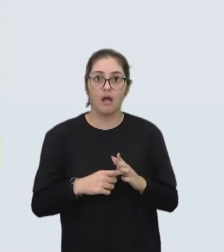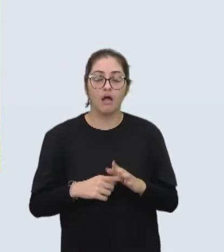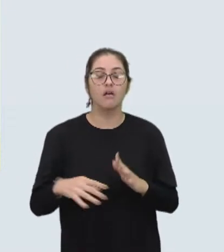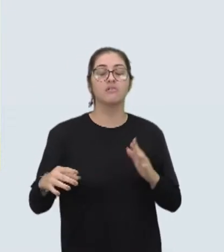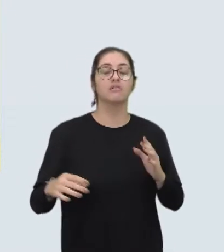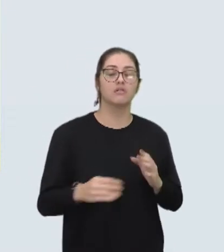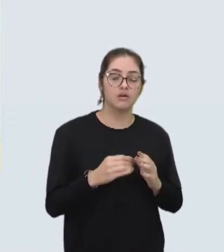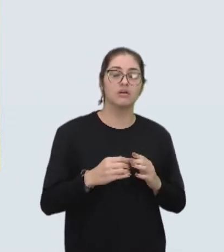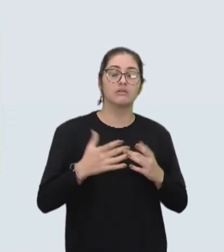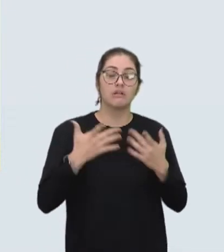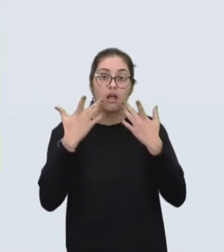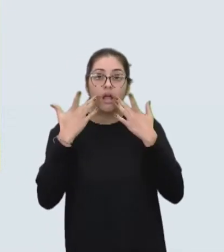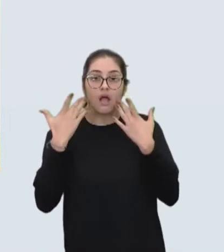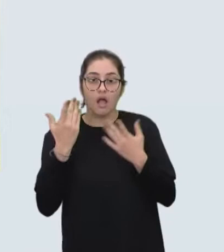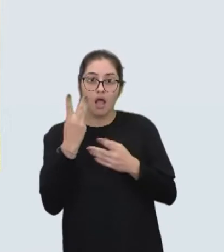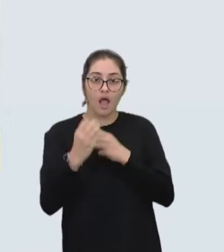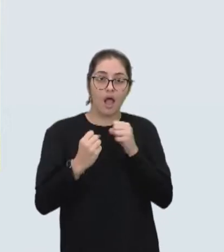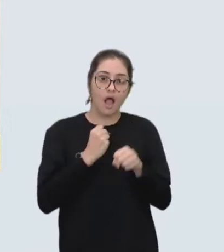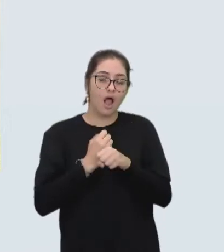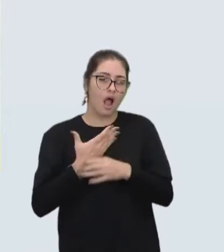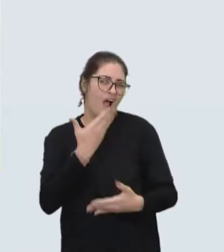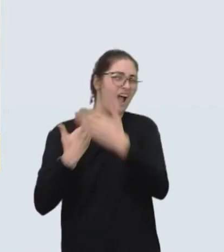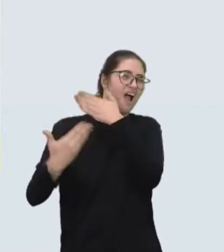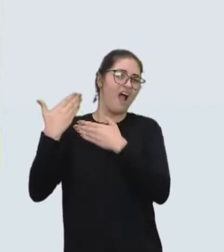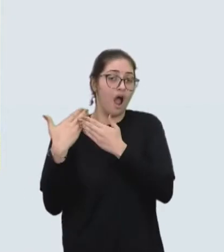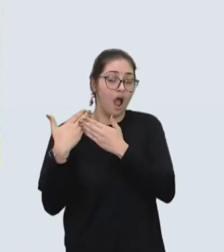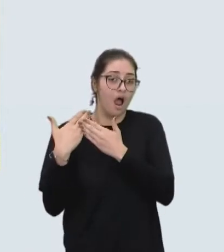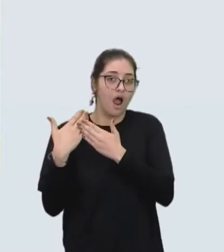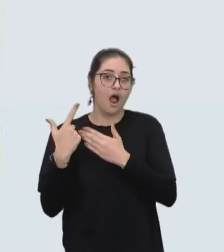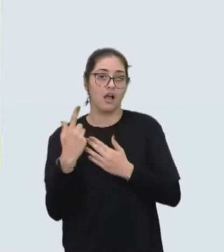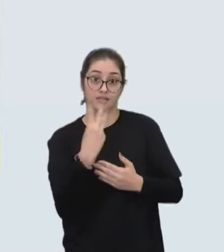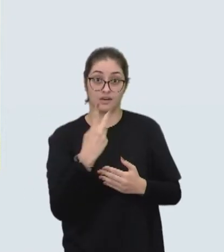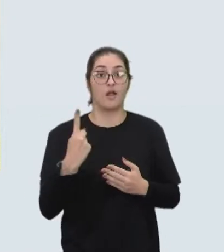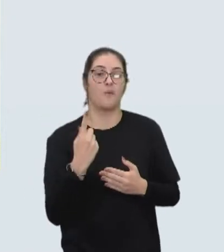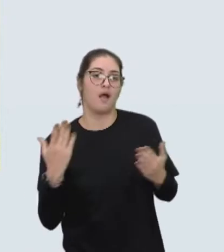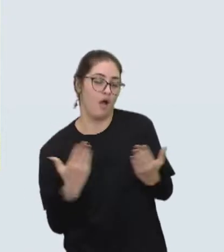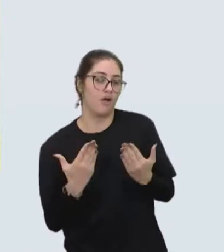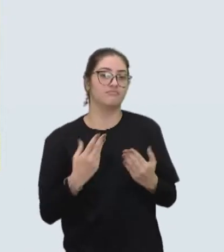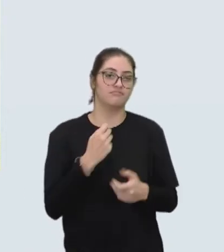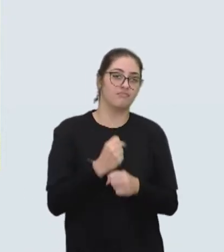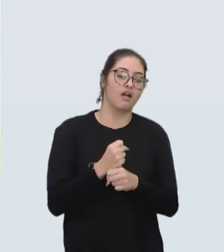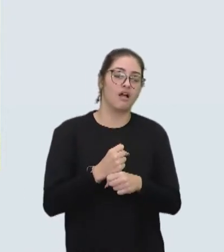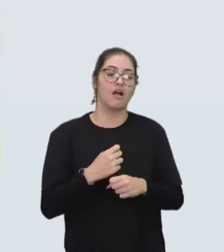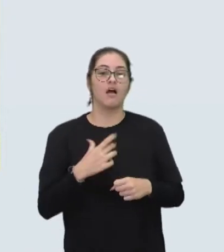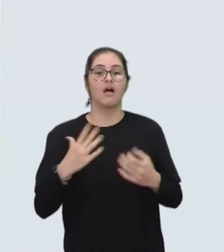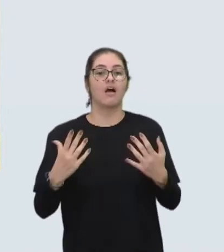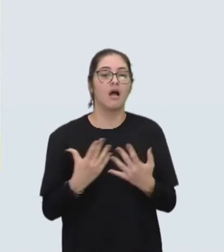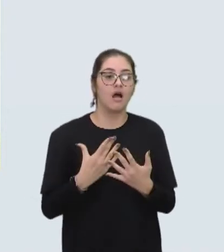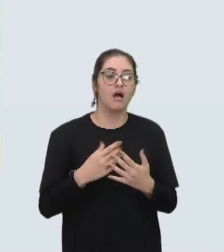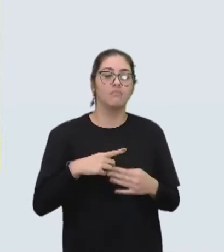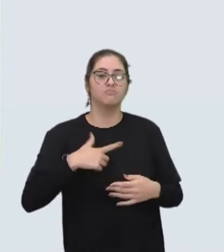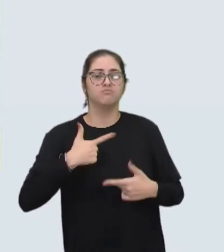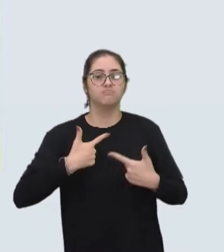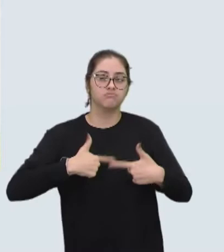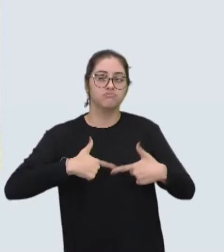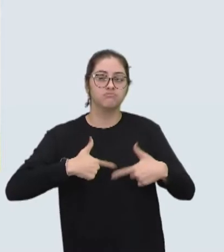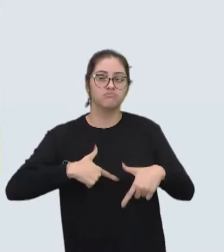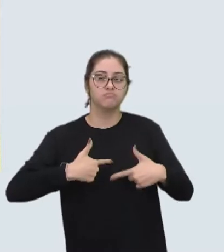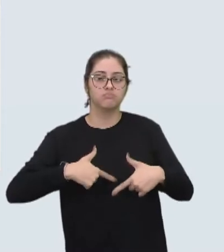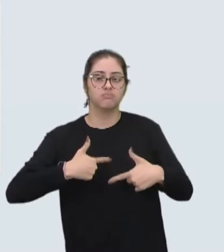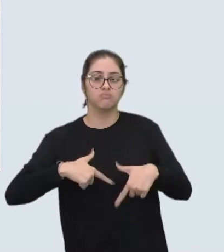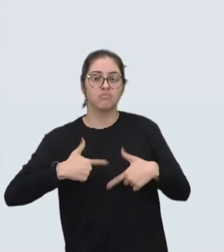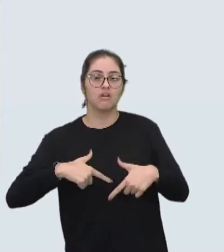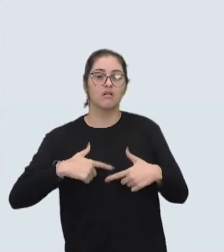mesmo teatro, 30 anos atrás, 31 agora, para começar a trabalhar aqui como assistente do então